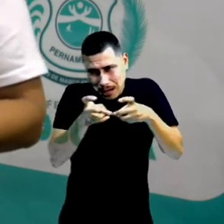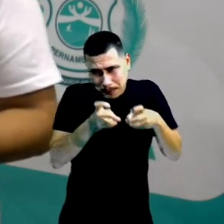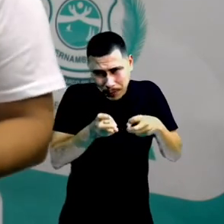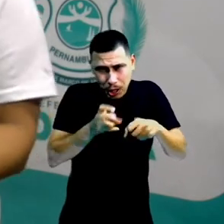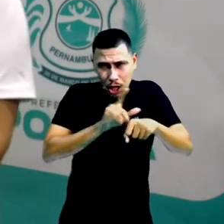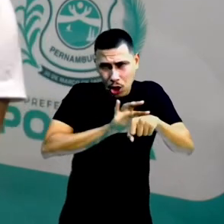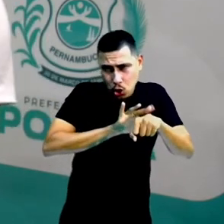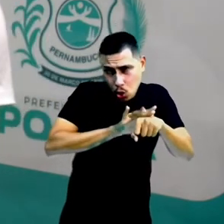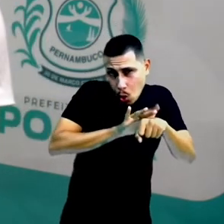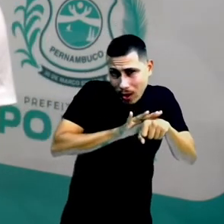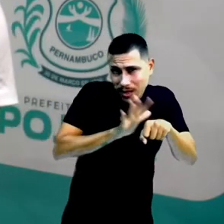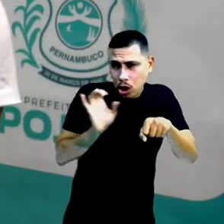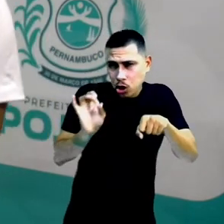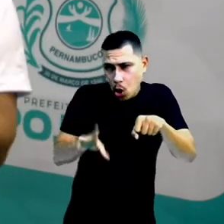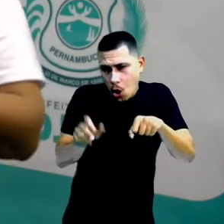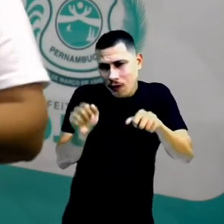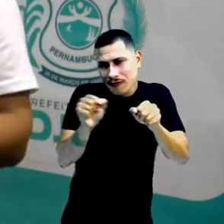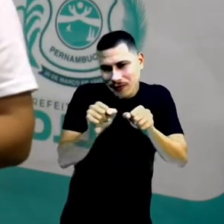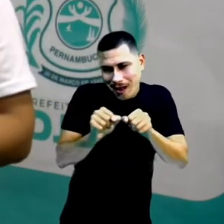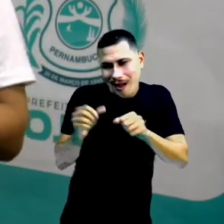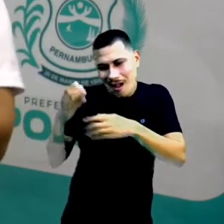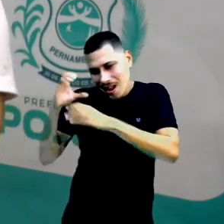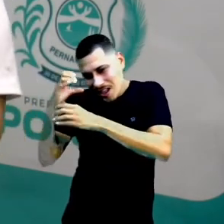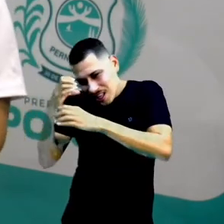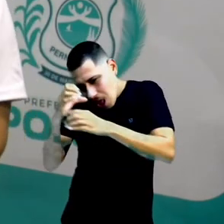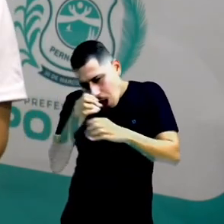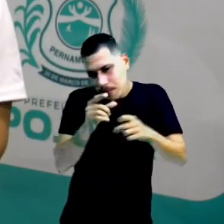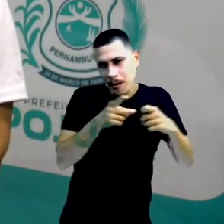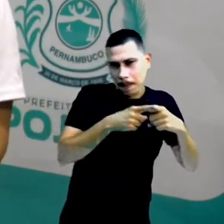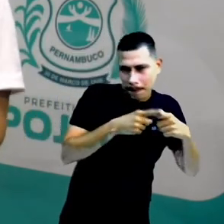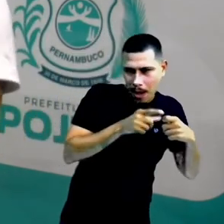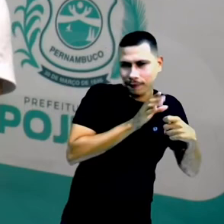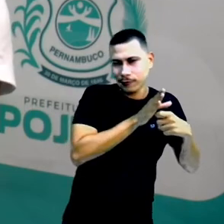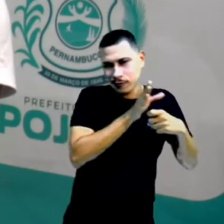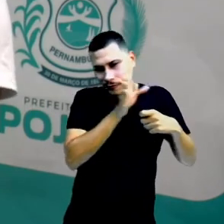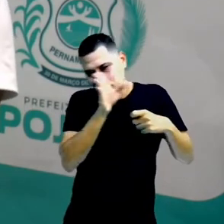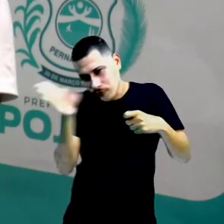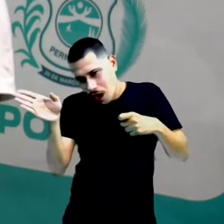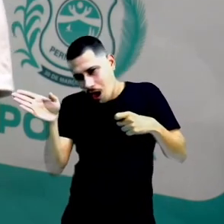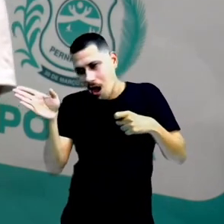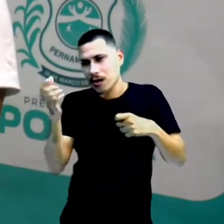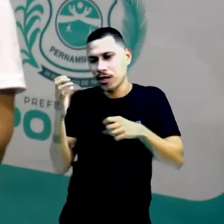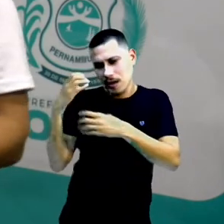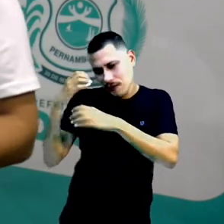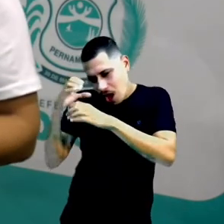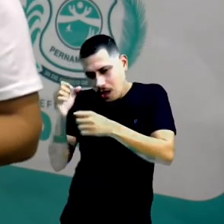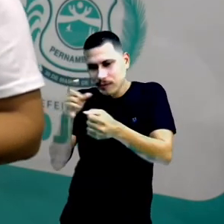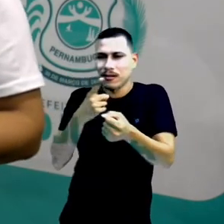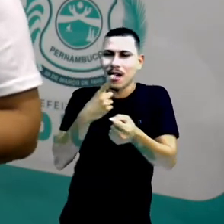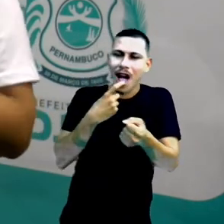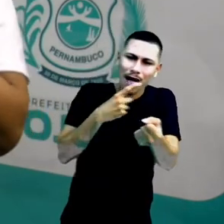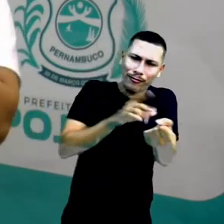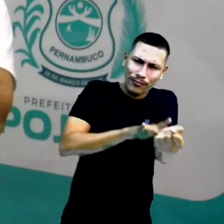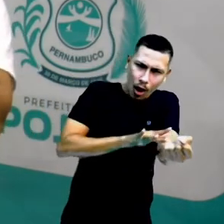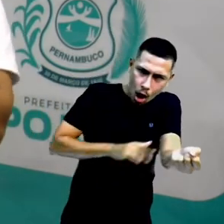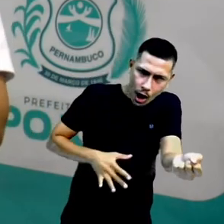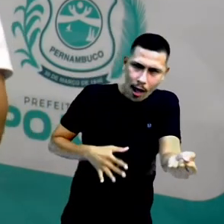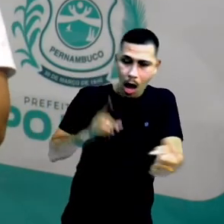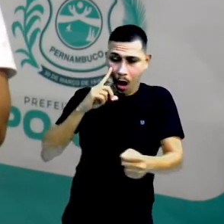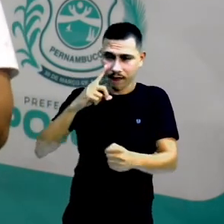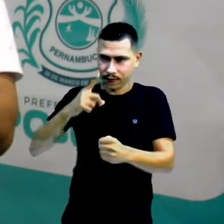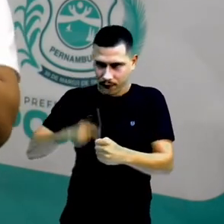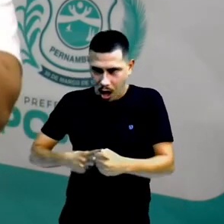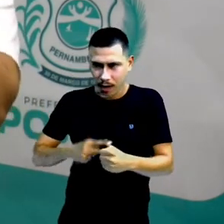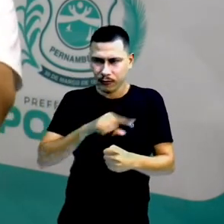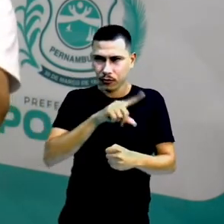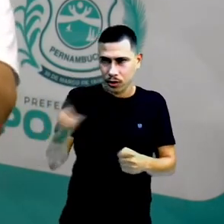preciso que a gente faça exames clínicos é preciso que a gente vai até um médico e faça um exame de sangue para identificar Então